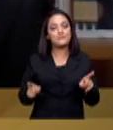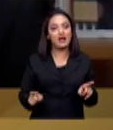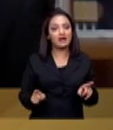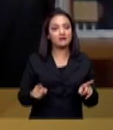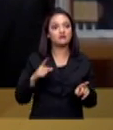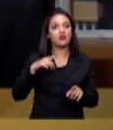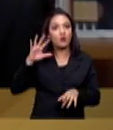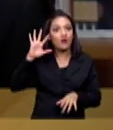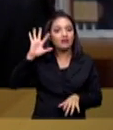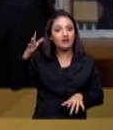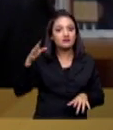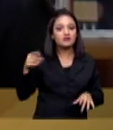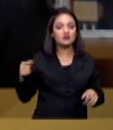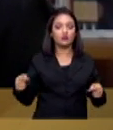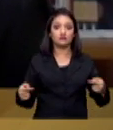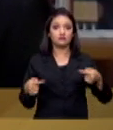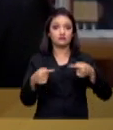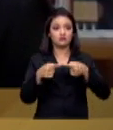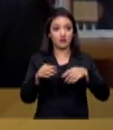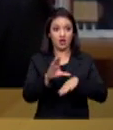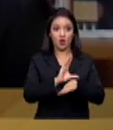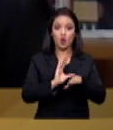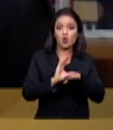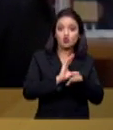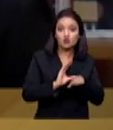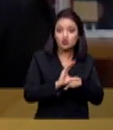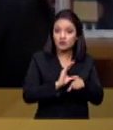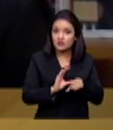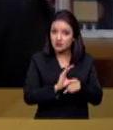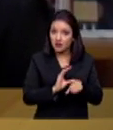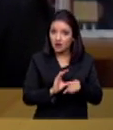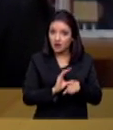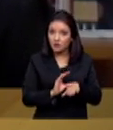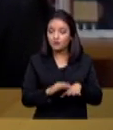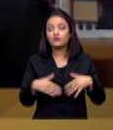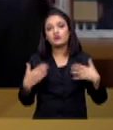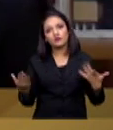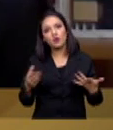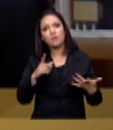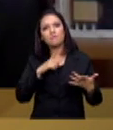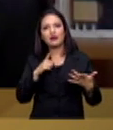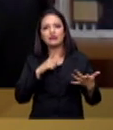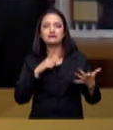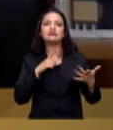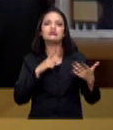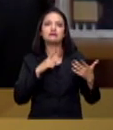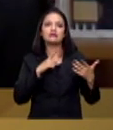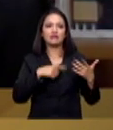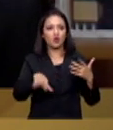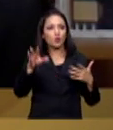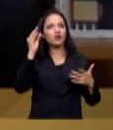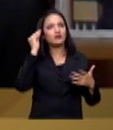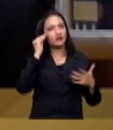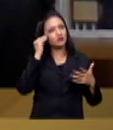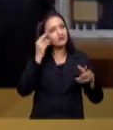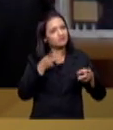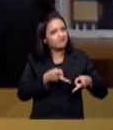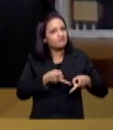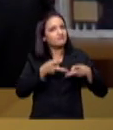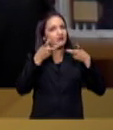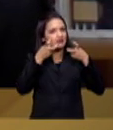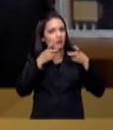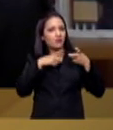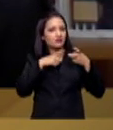conforme a Constituição para nelas ler uma cláusula que considero implícita, que é